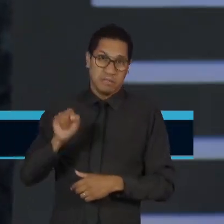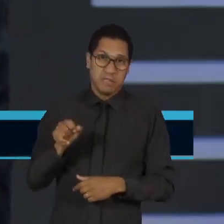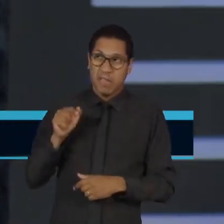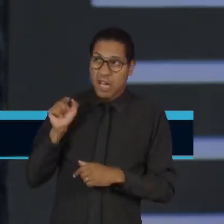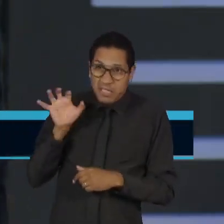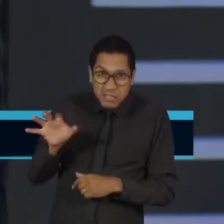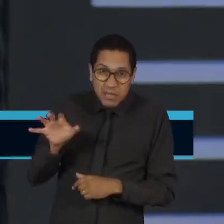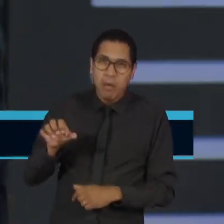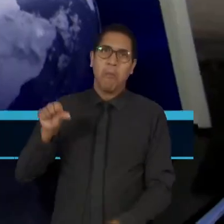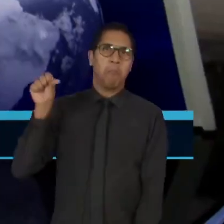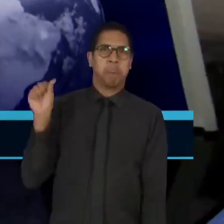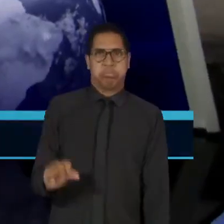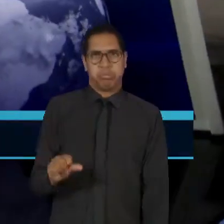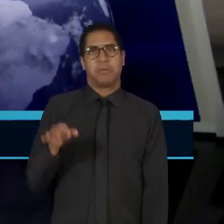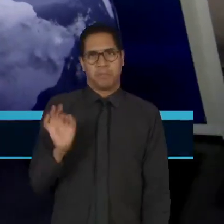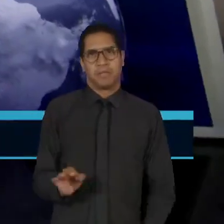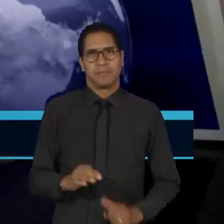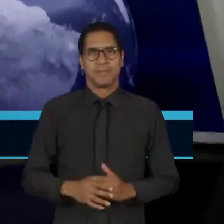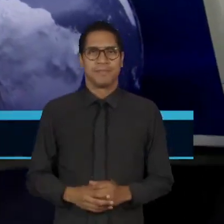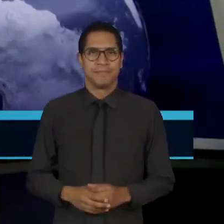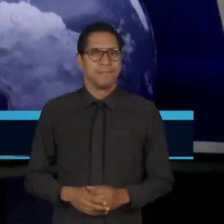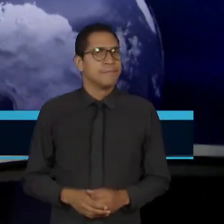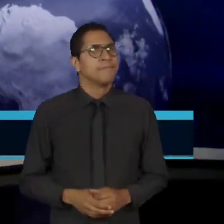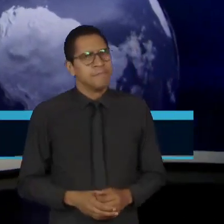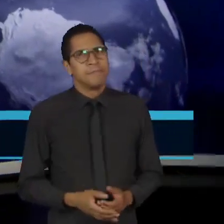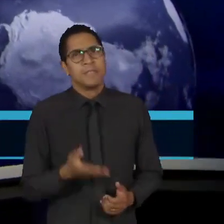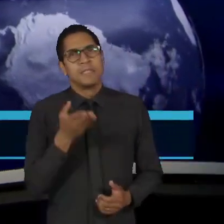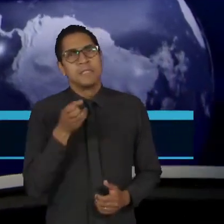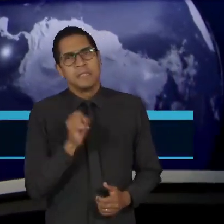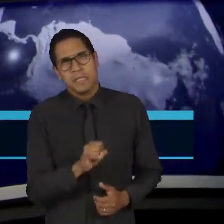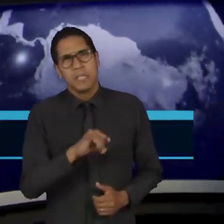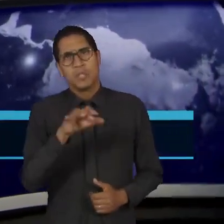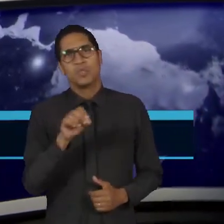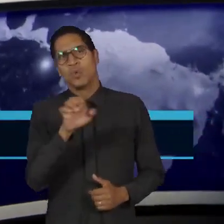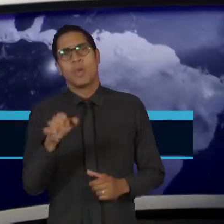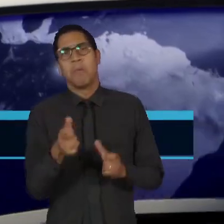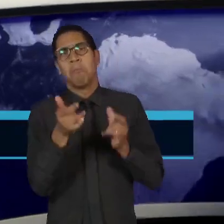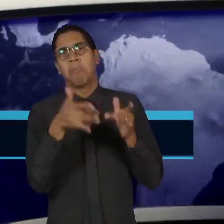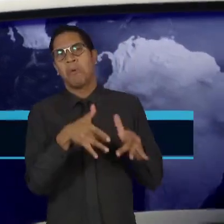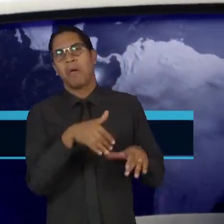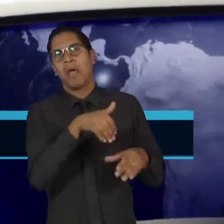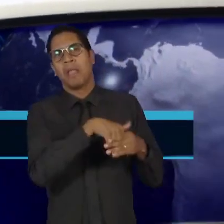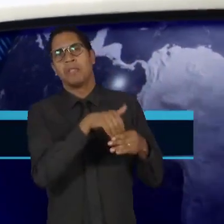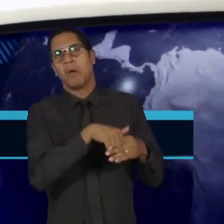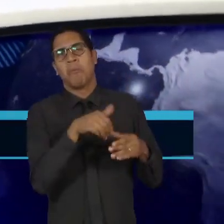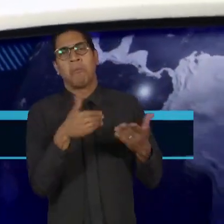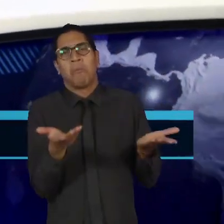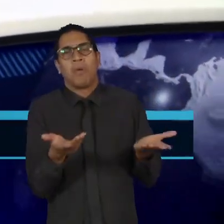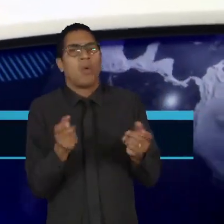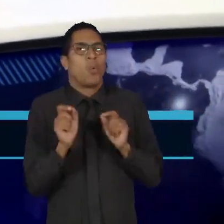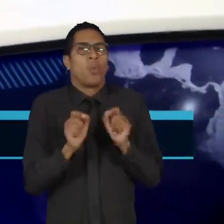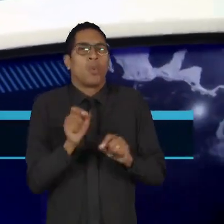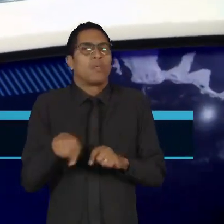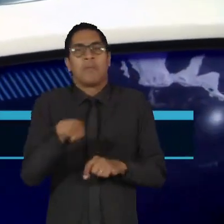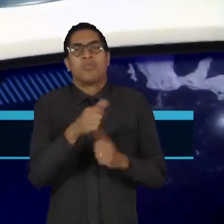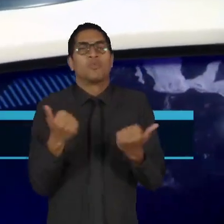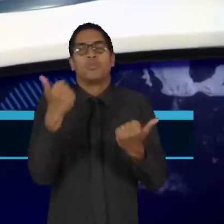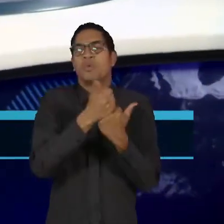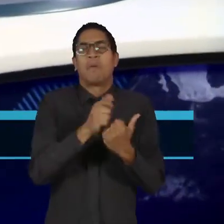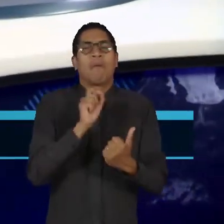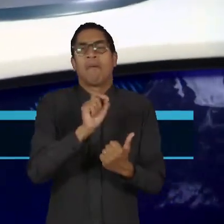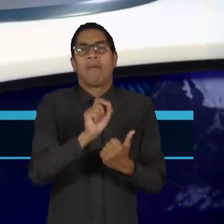aumentar. Agora, Vila, caso Joe Biden realmente desista dessa eleição, na sua opinião, quais seriam os nomes mais